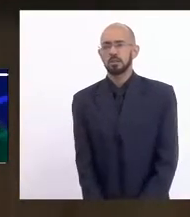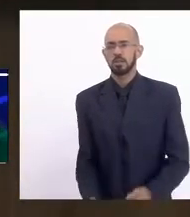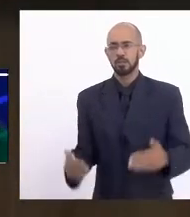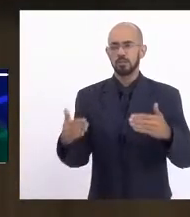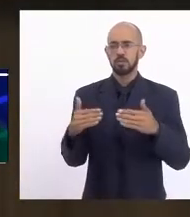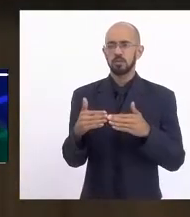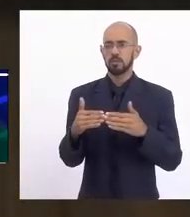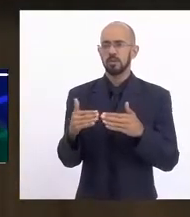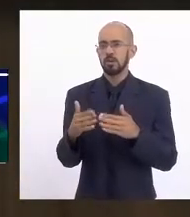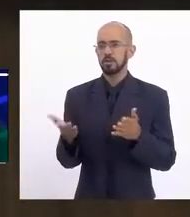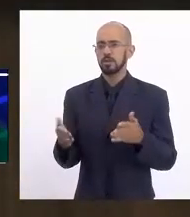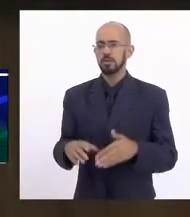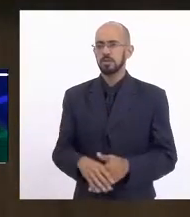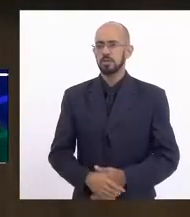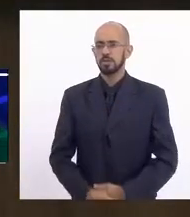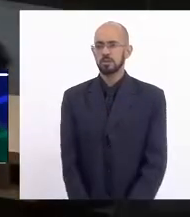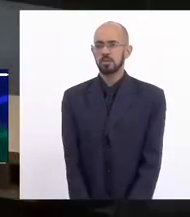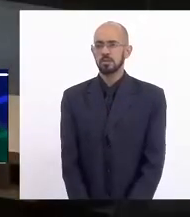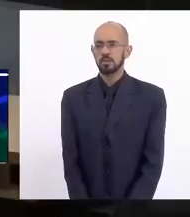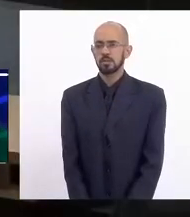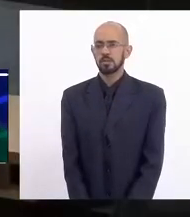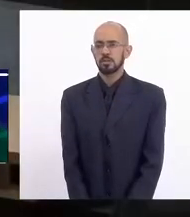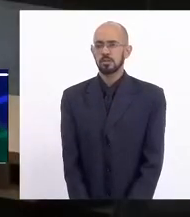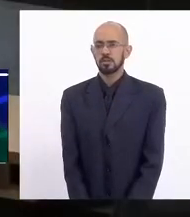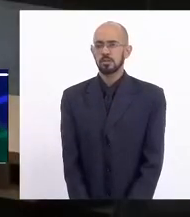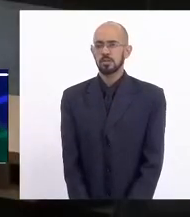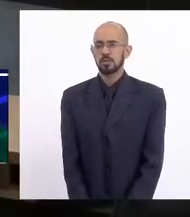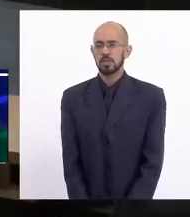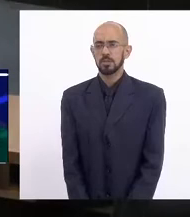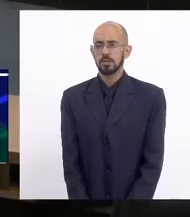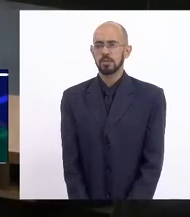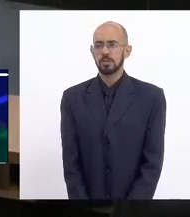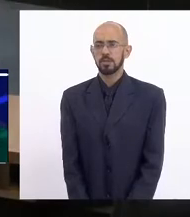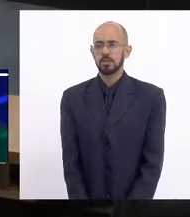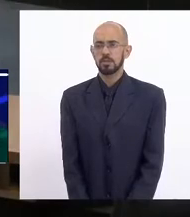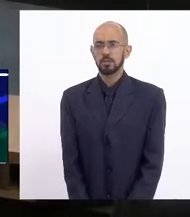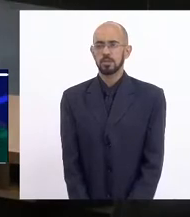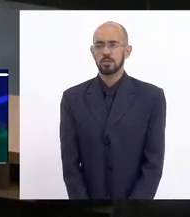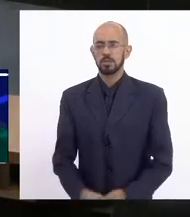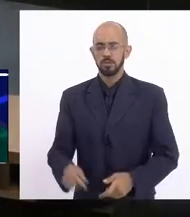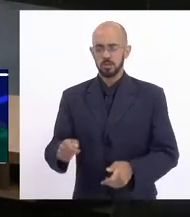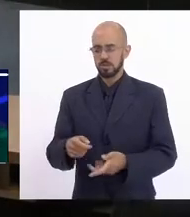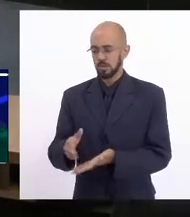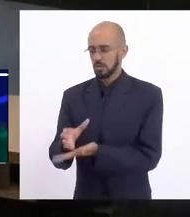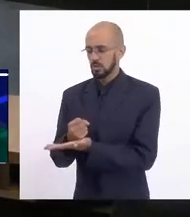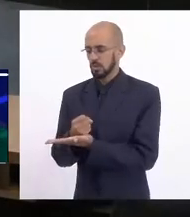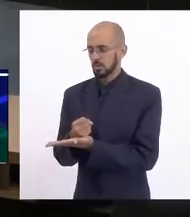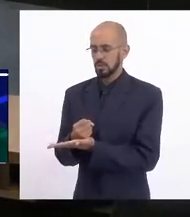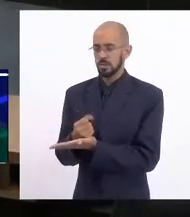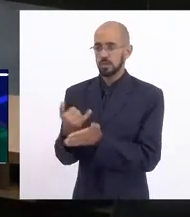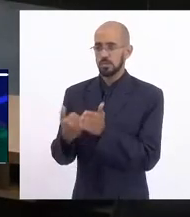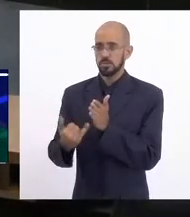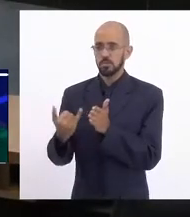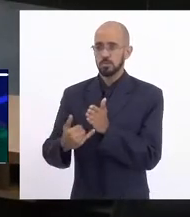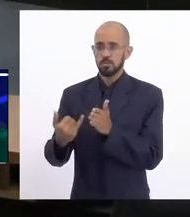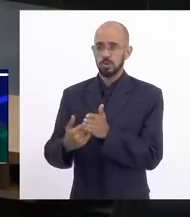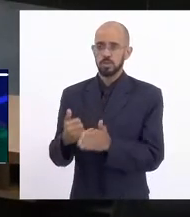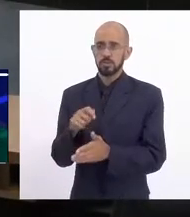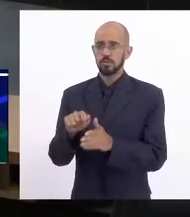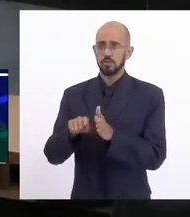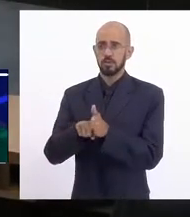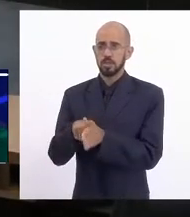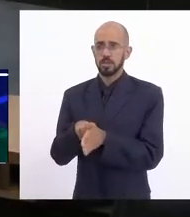Favorável. Obrigada, deputado. Pela Comissão de Tributação, Controle da Arrecadação Estadual e de Fiscalização dos Tributos